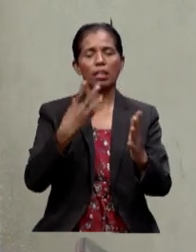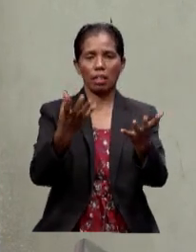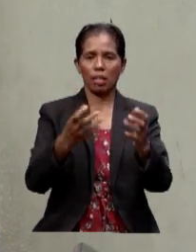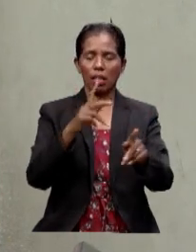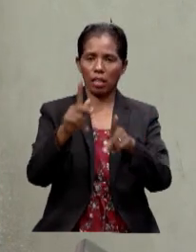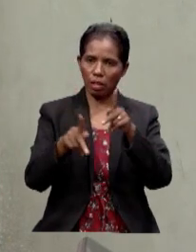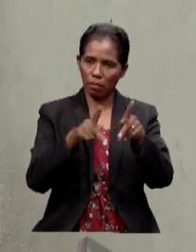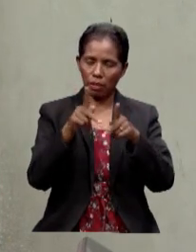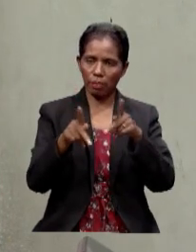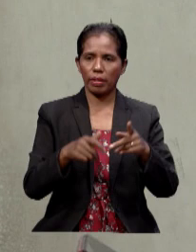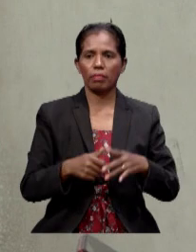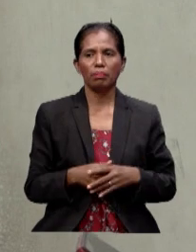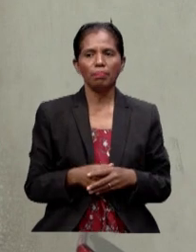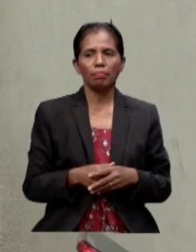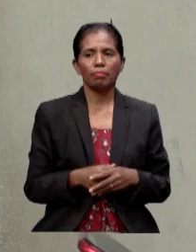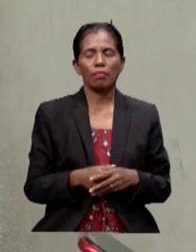é uma nebeque